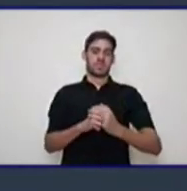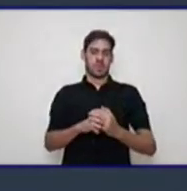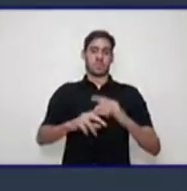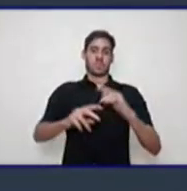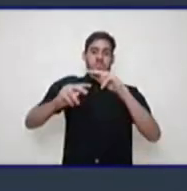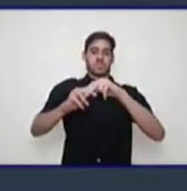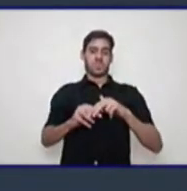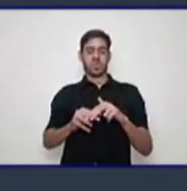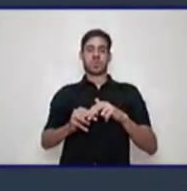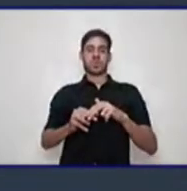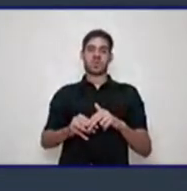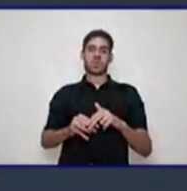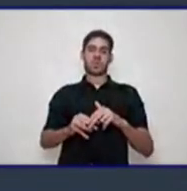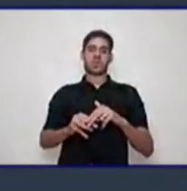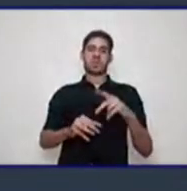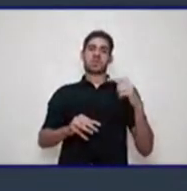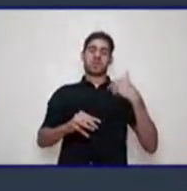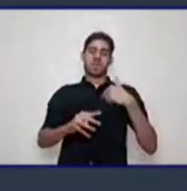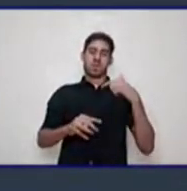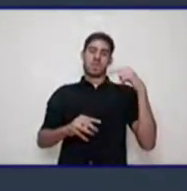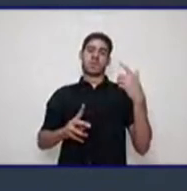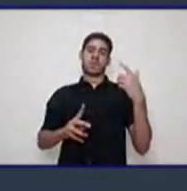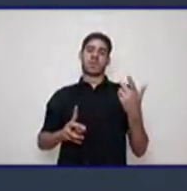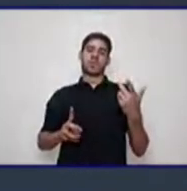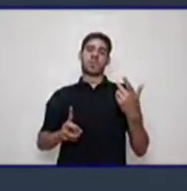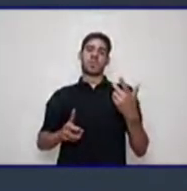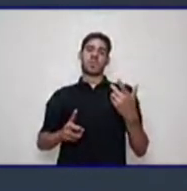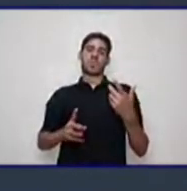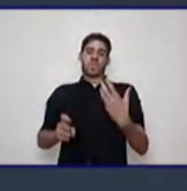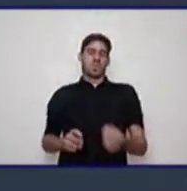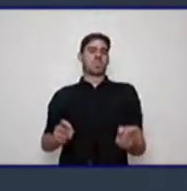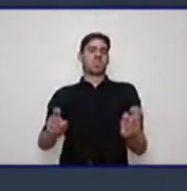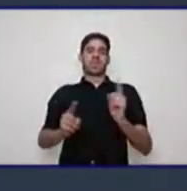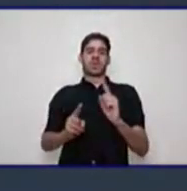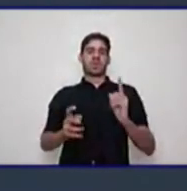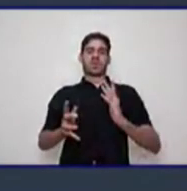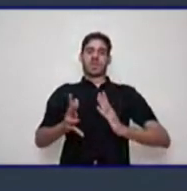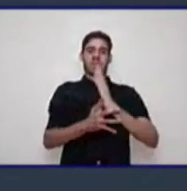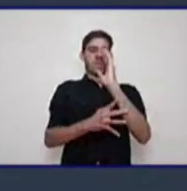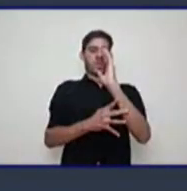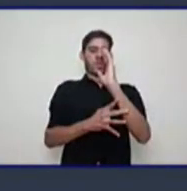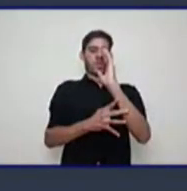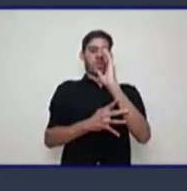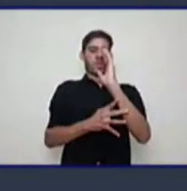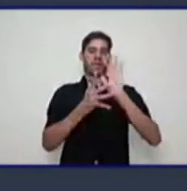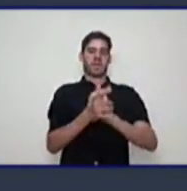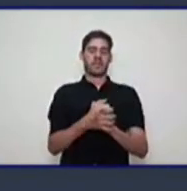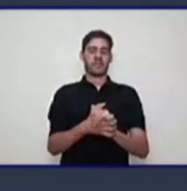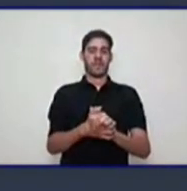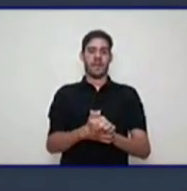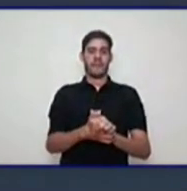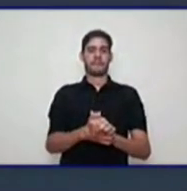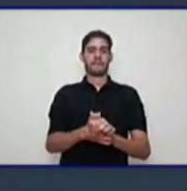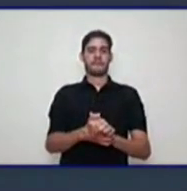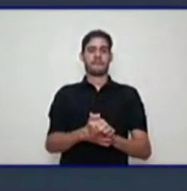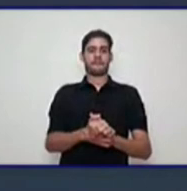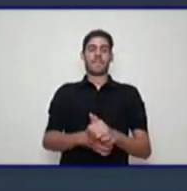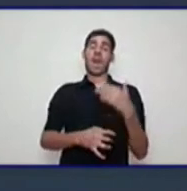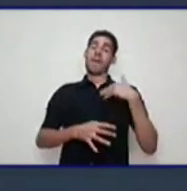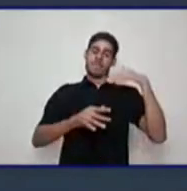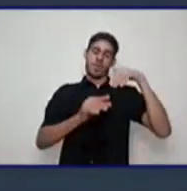razões, eu estou aqui negando provimento ao agravo regimental. Esse é o meu